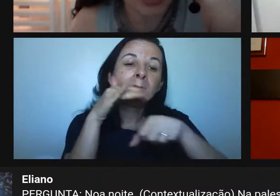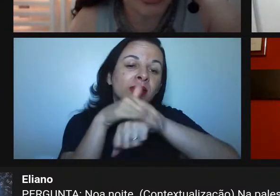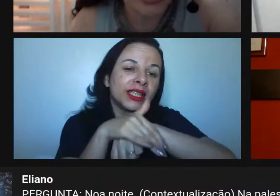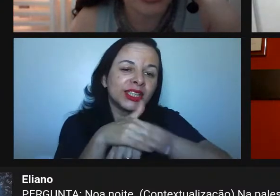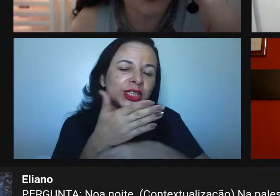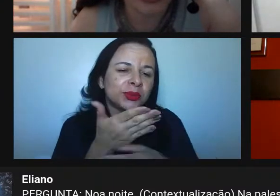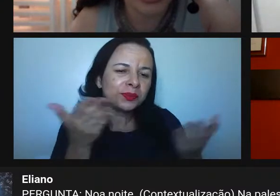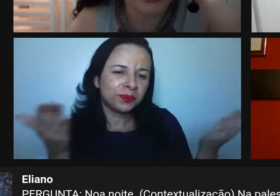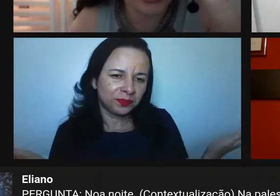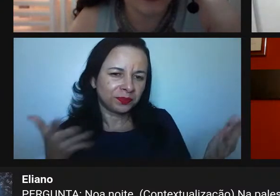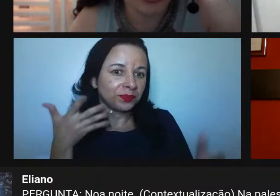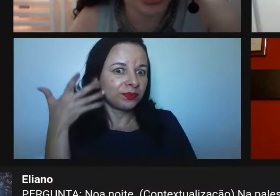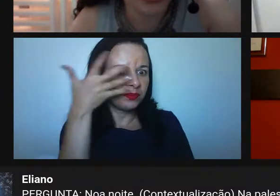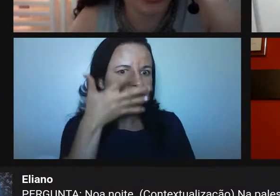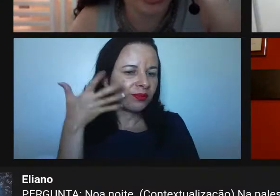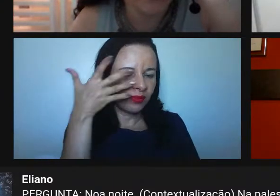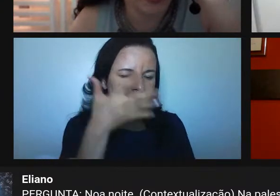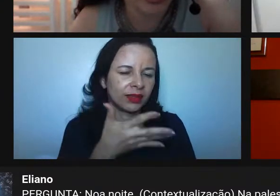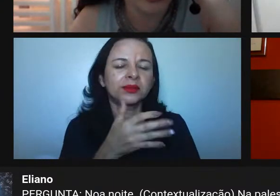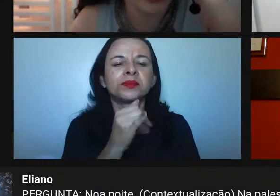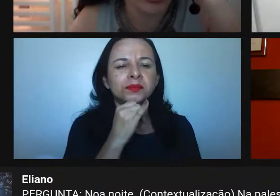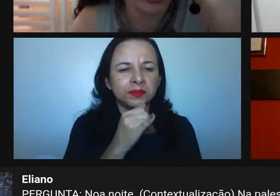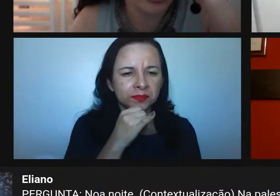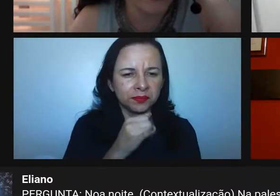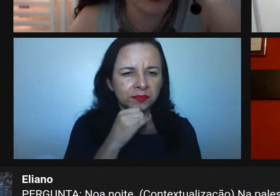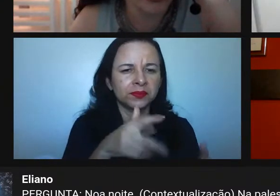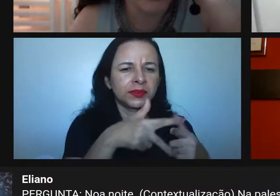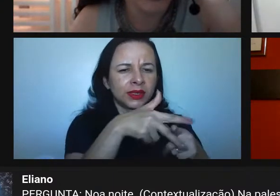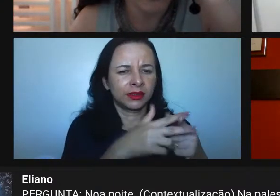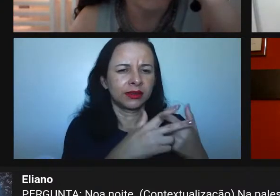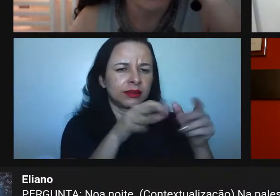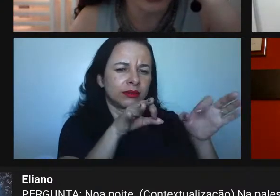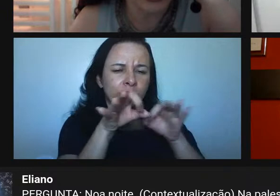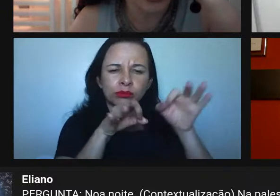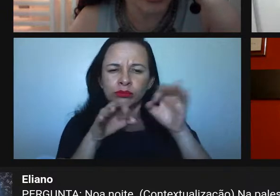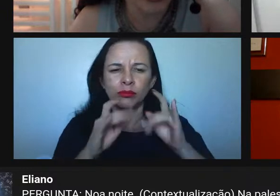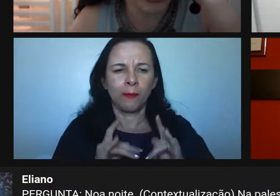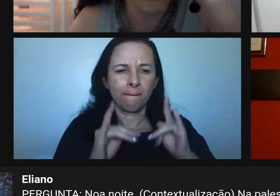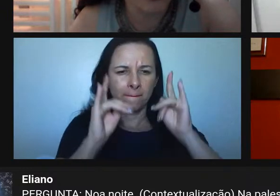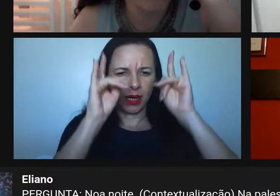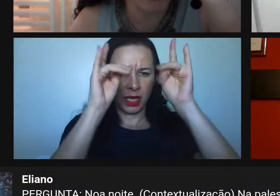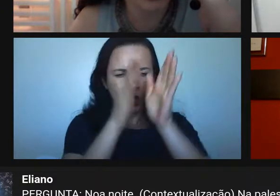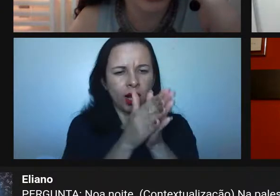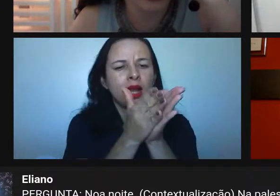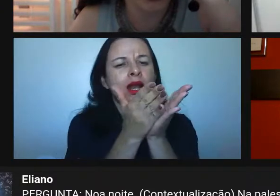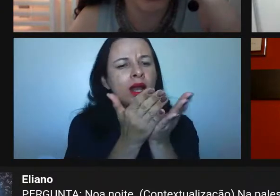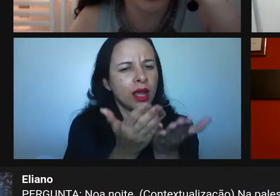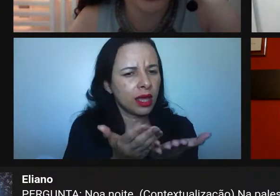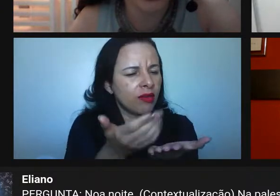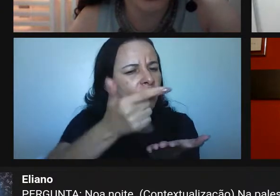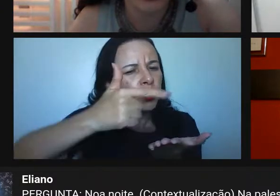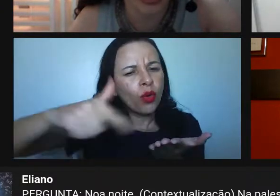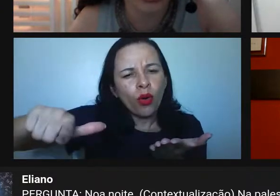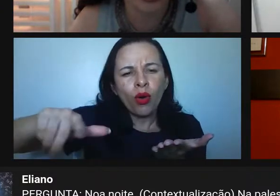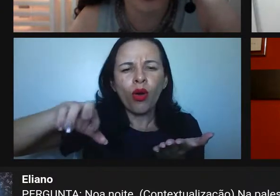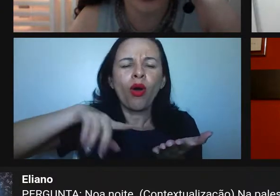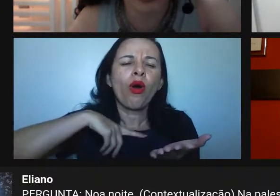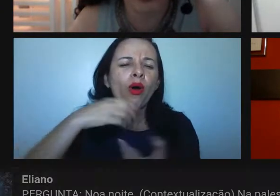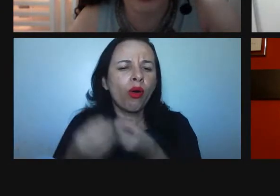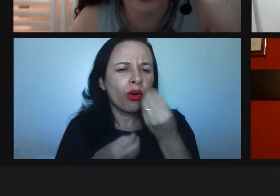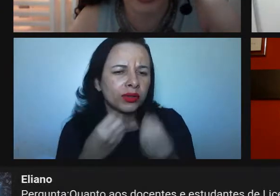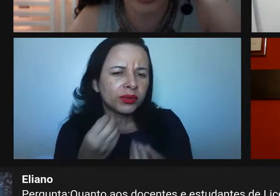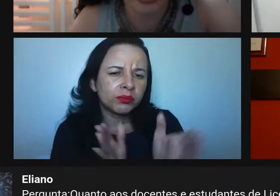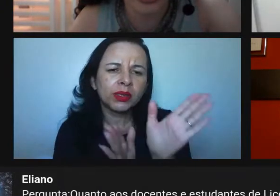na palestra foi dada exemplos de ajustes em prédios livros entre outros que foram moldados para atender às necessidades